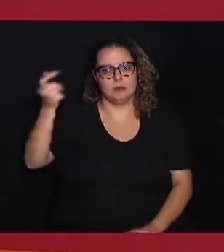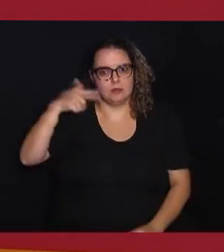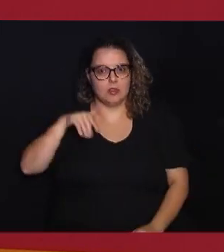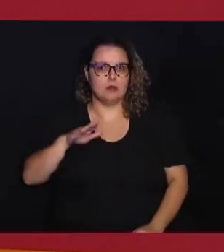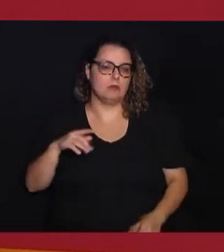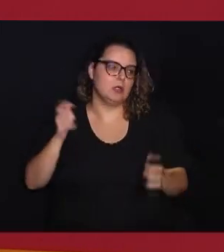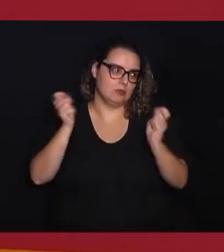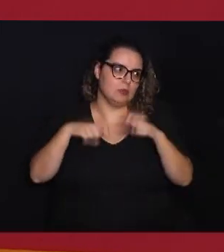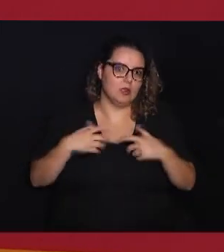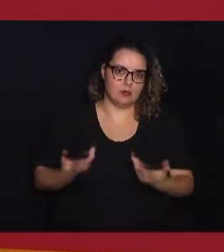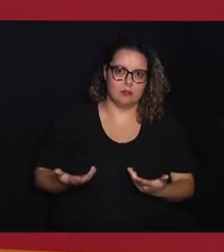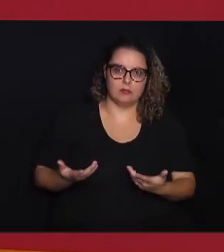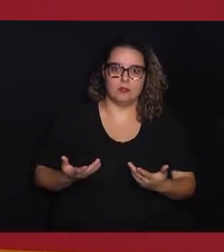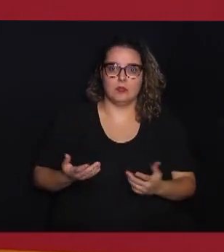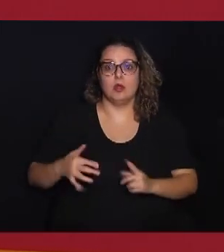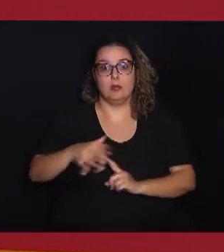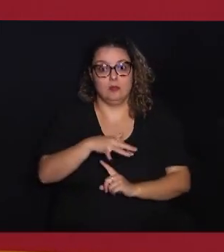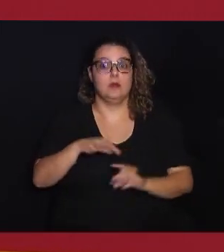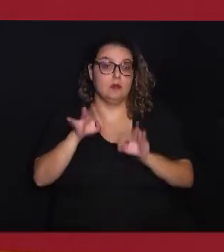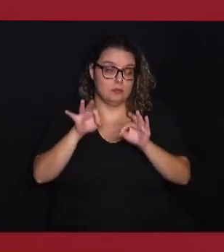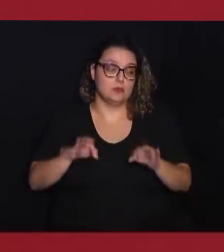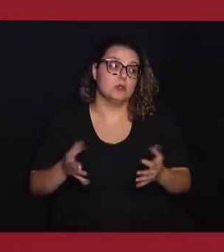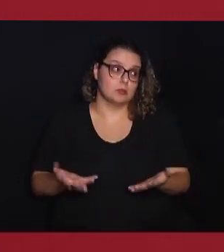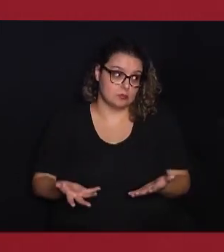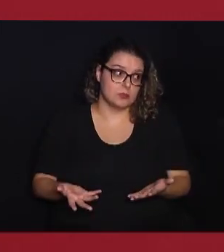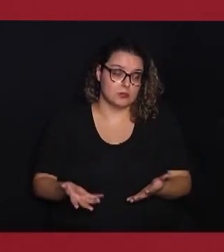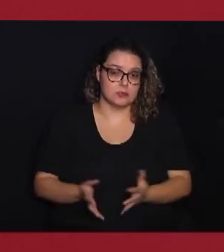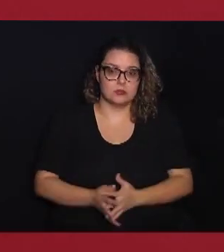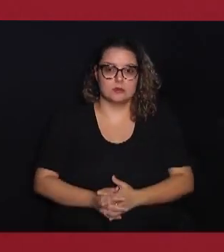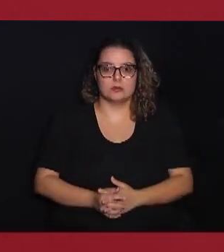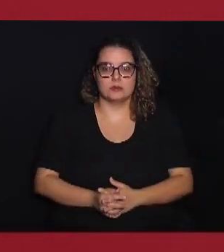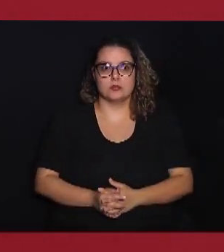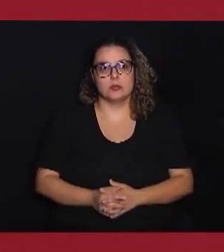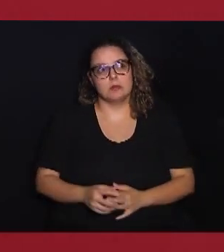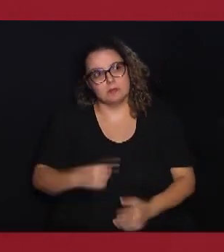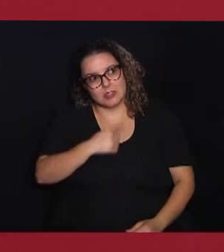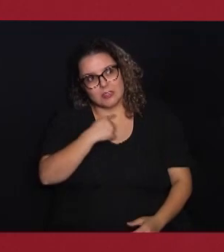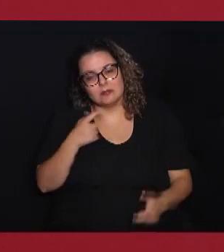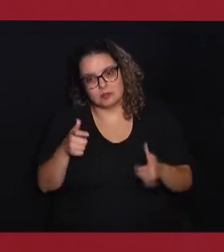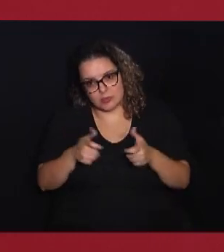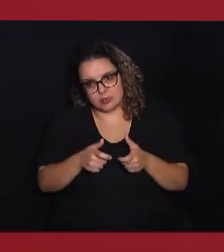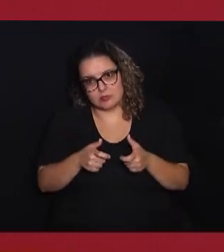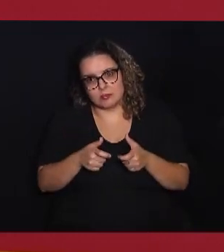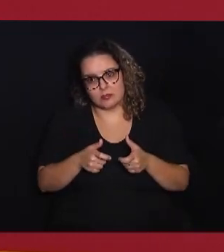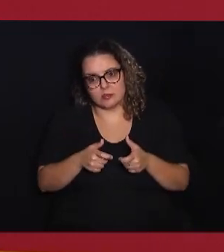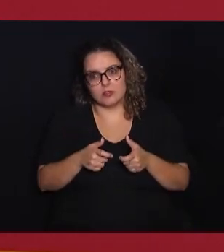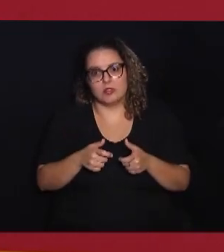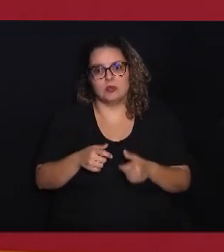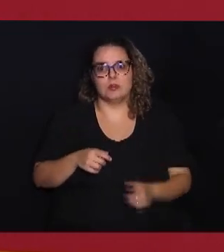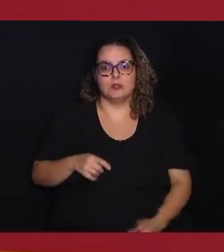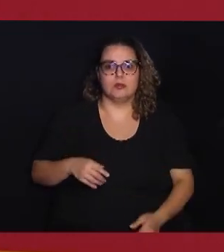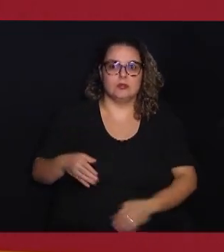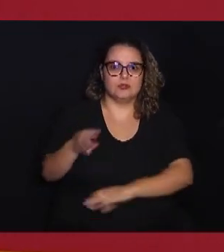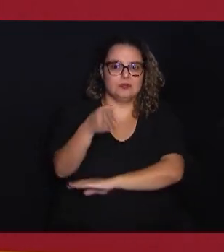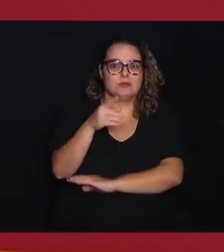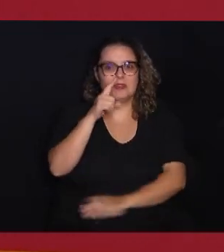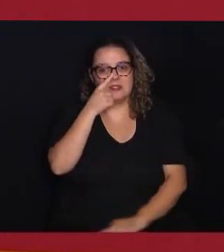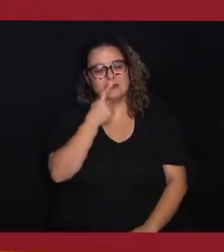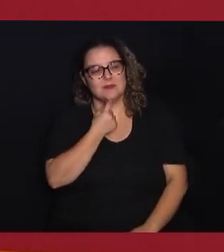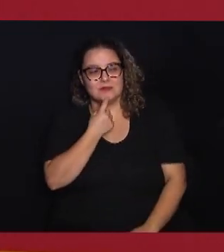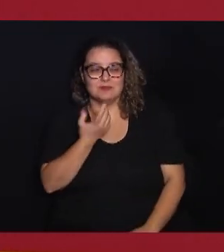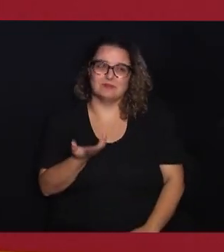solares, isso é mais eficiente, ambientalmente correto, né? Mas no curto prazo, para o nosso problema de uma bandeira